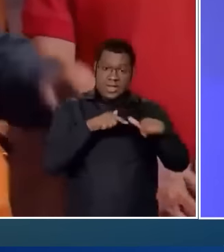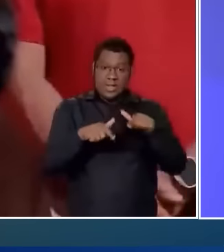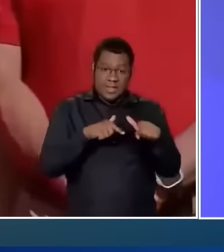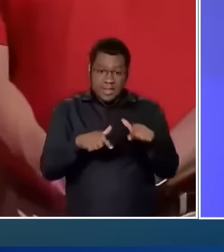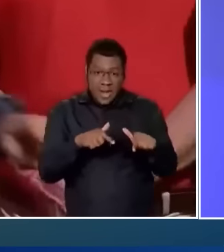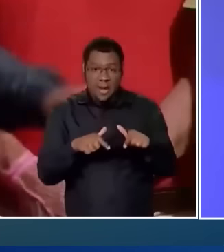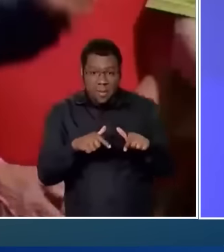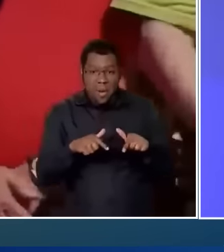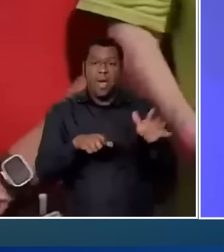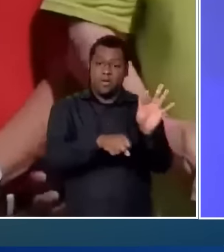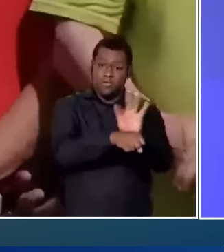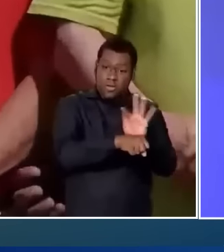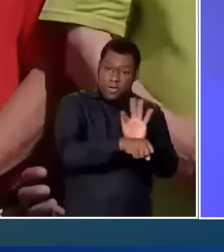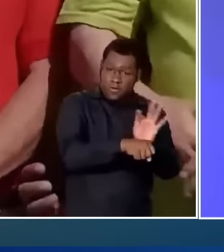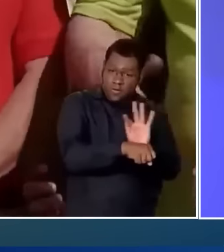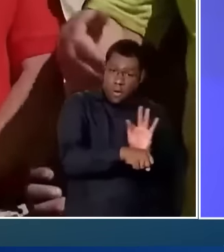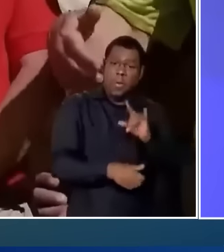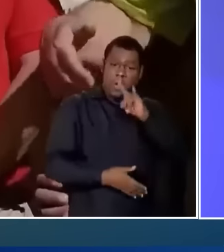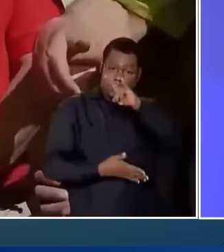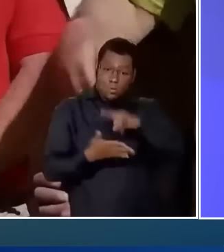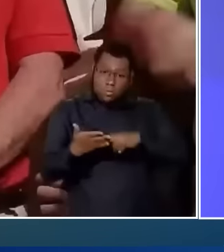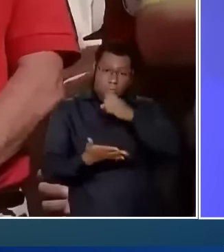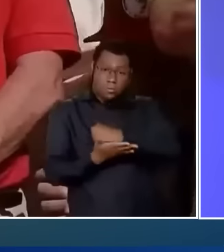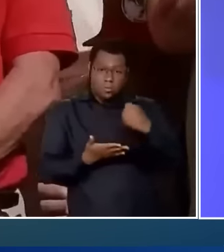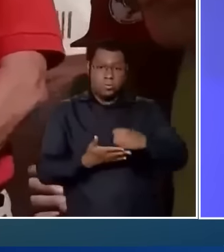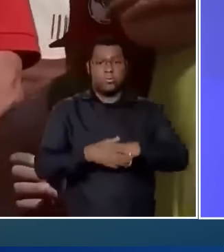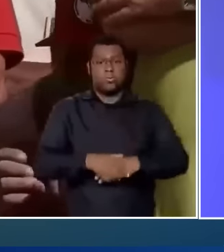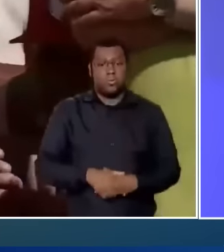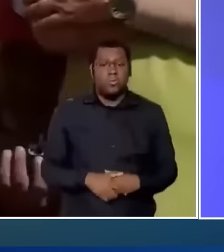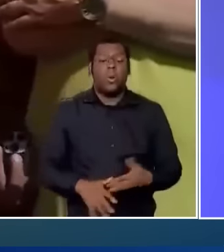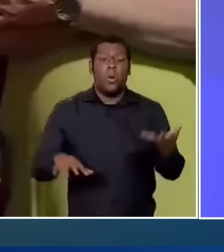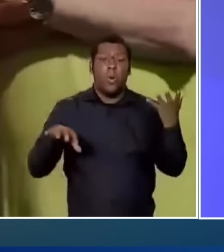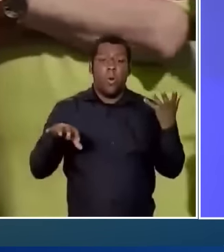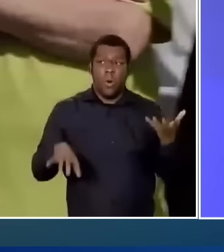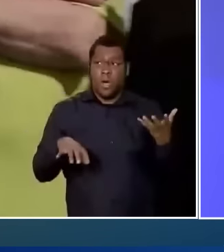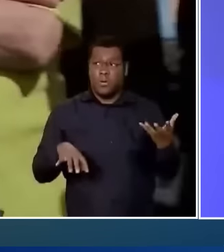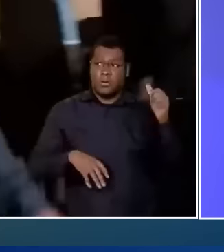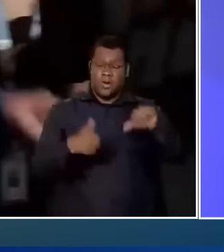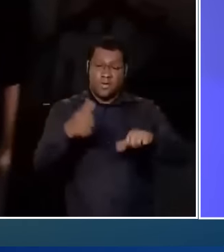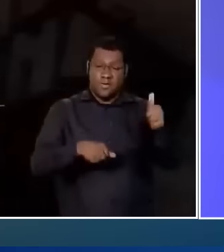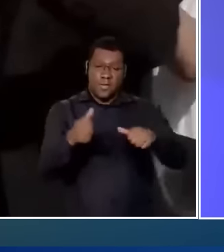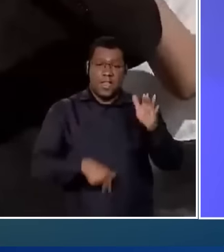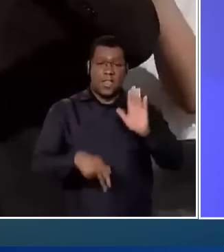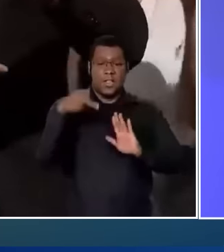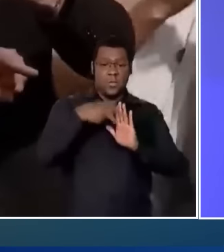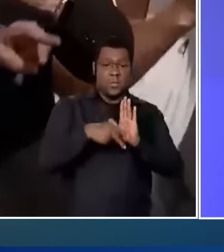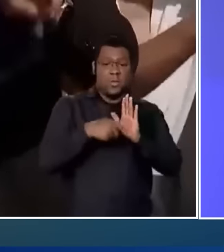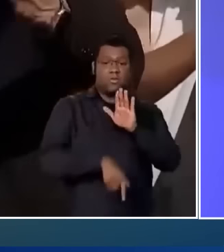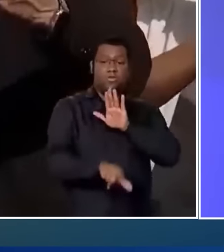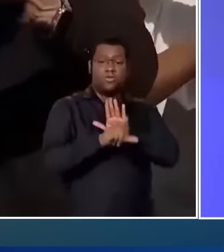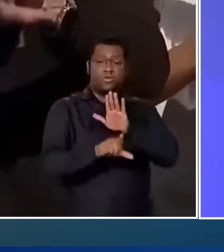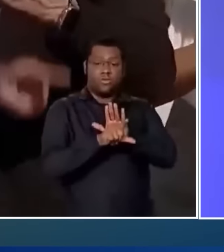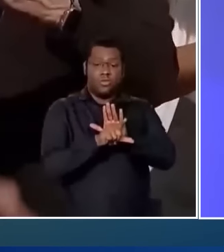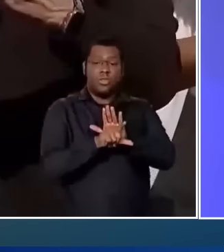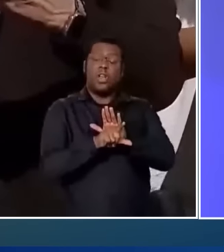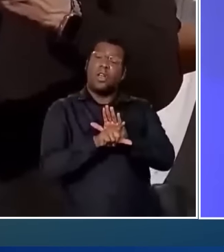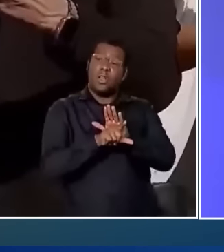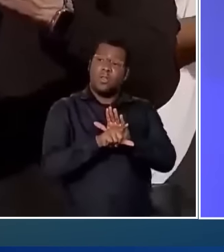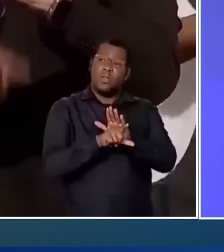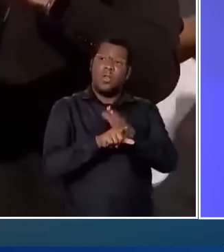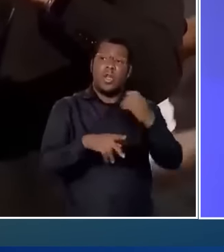Lula talvez não seja o interlocutor mais ideal para tratar a temática? Que seja, mas o governo Lula precisa